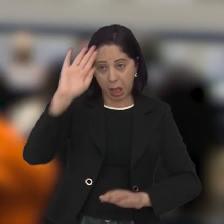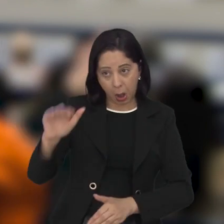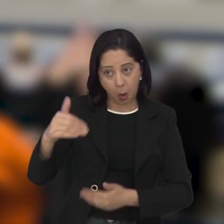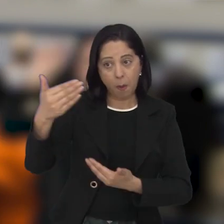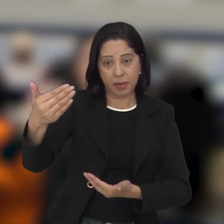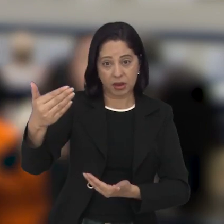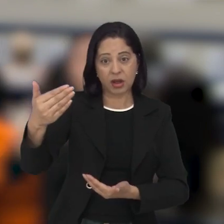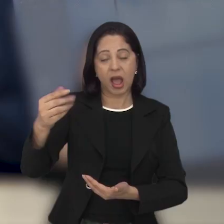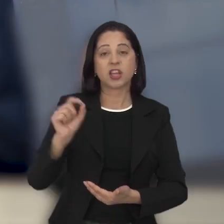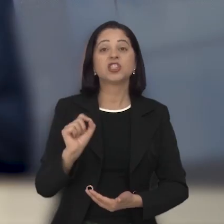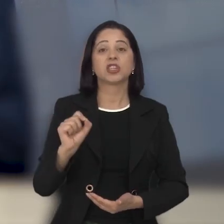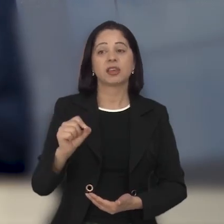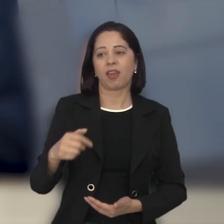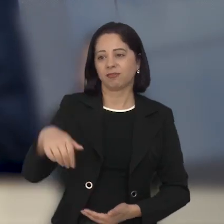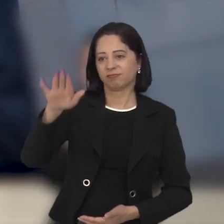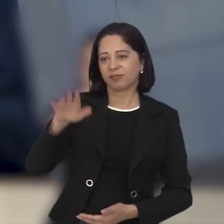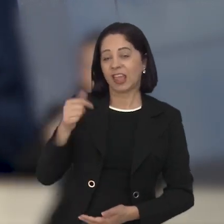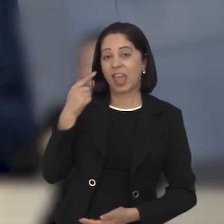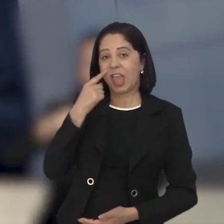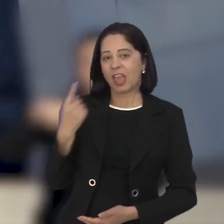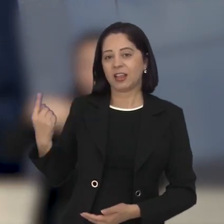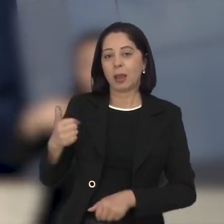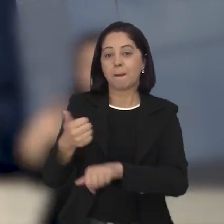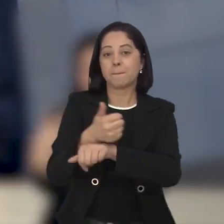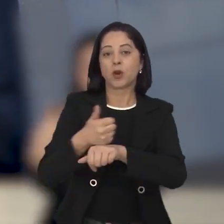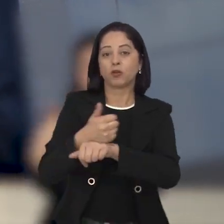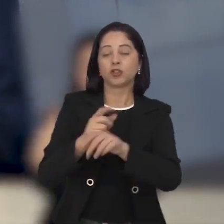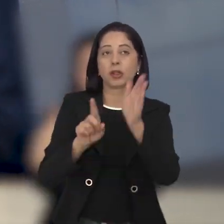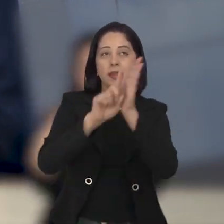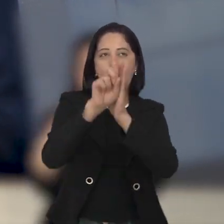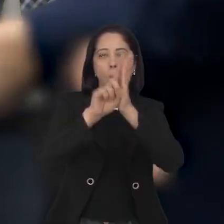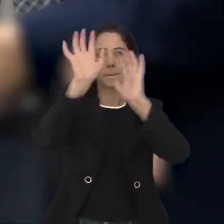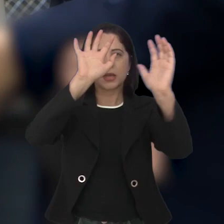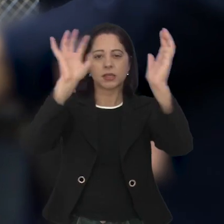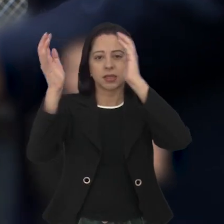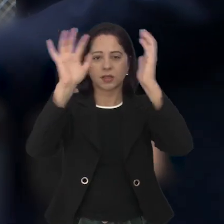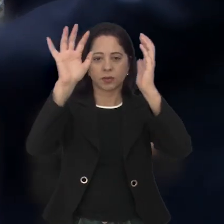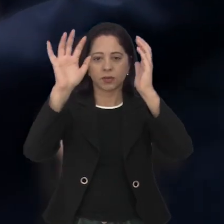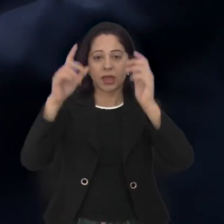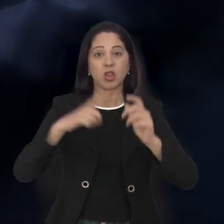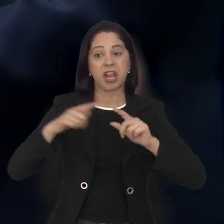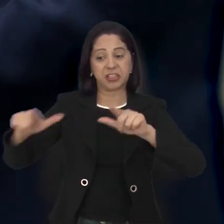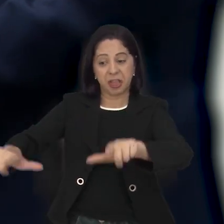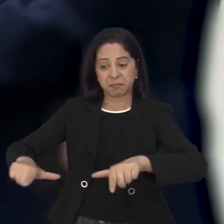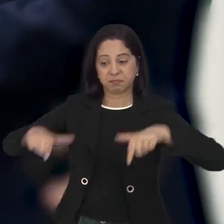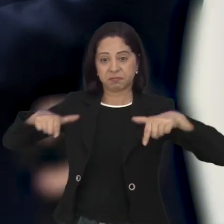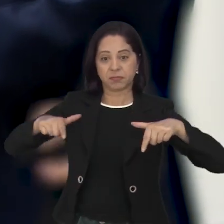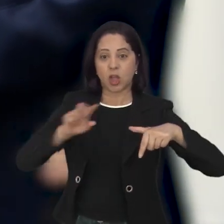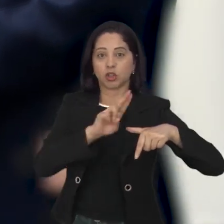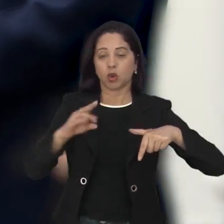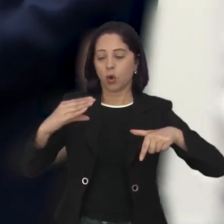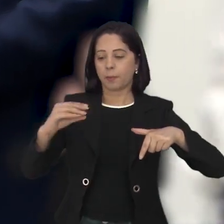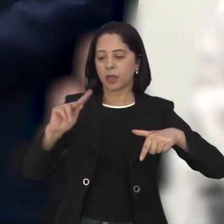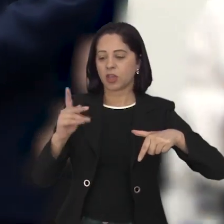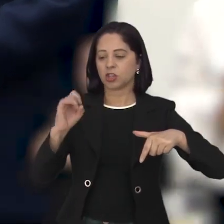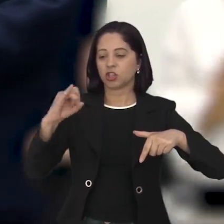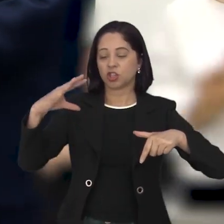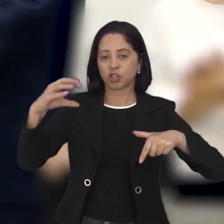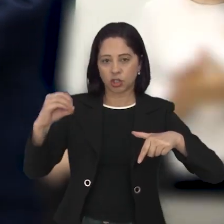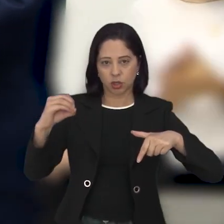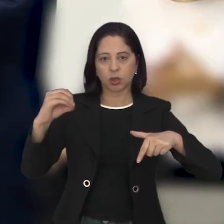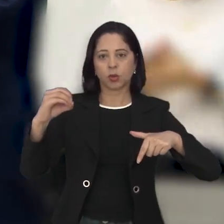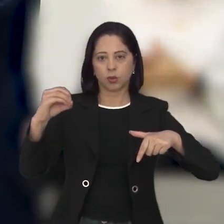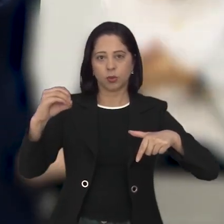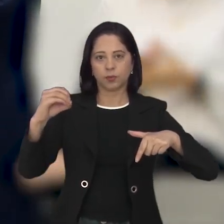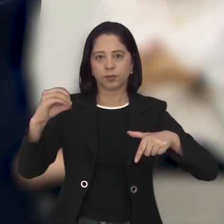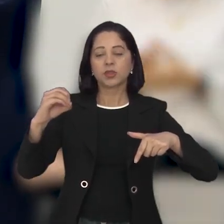receberam homenagem na Câmara é o meteorologista Carlos Nobre ele ganhou a medalha mérito ambiental Chico Mendes a